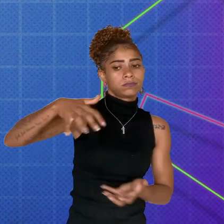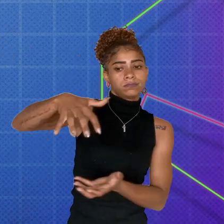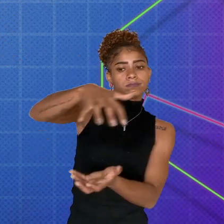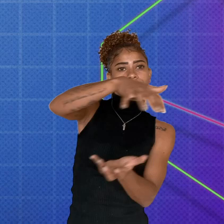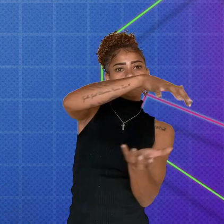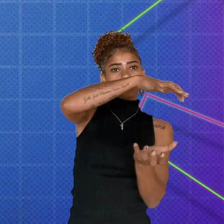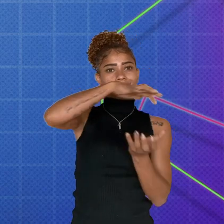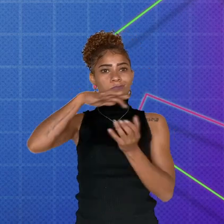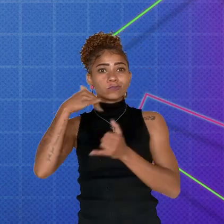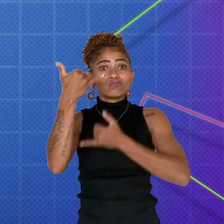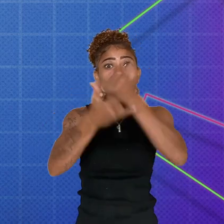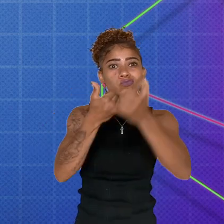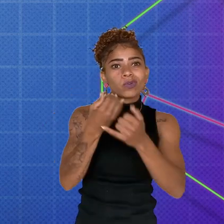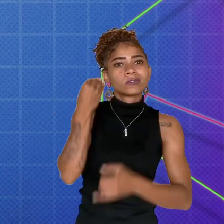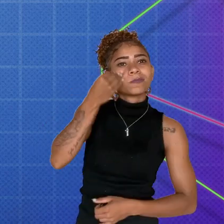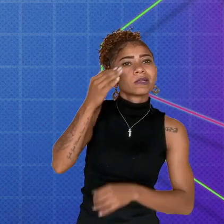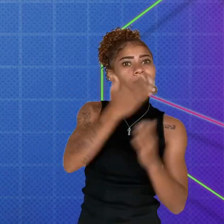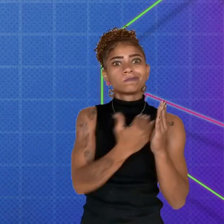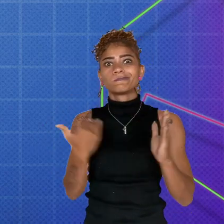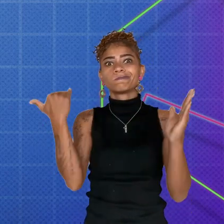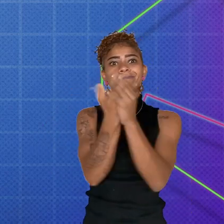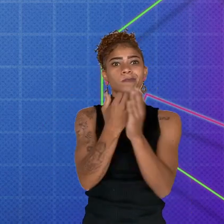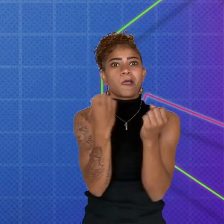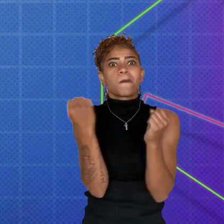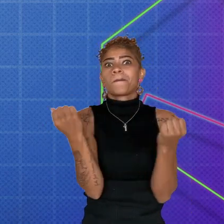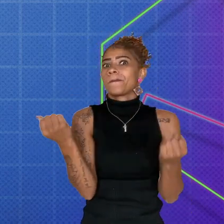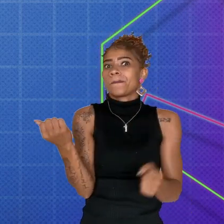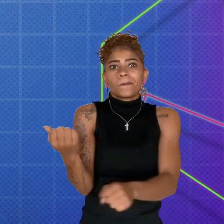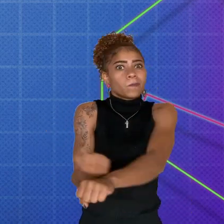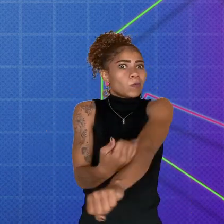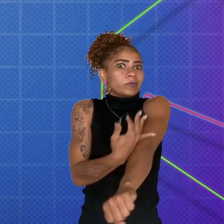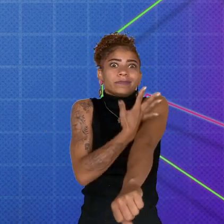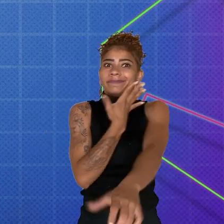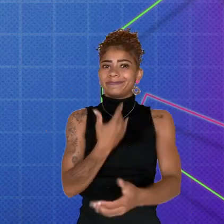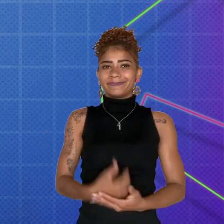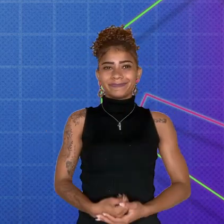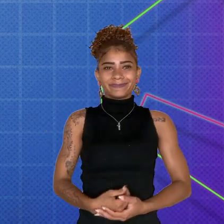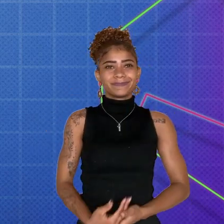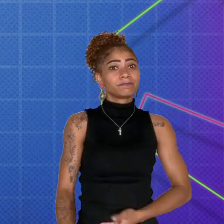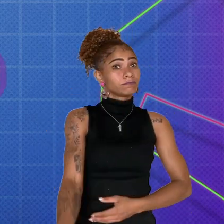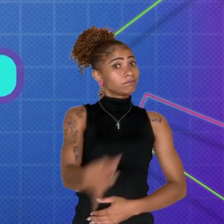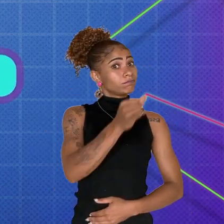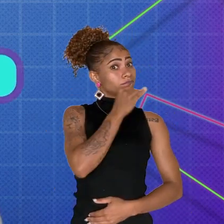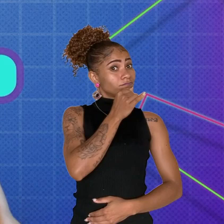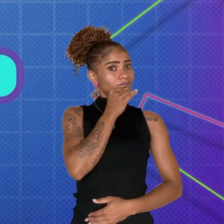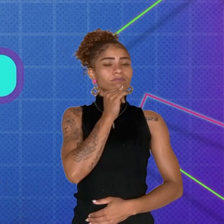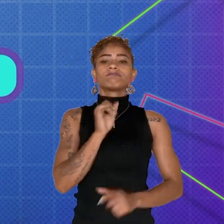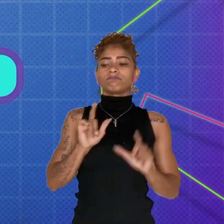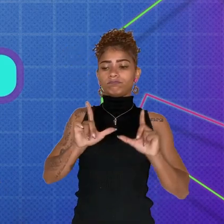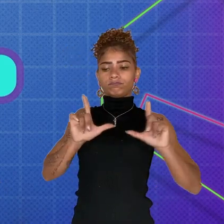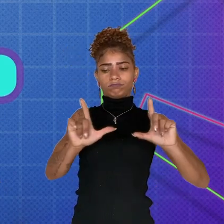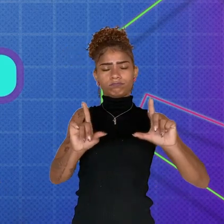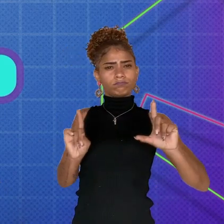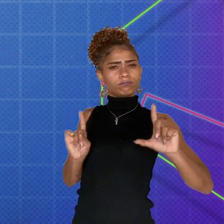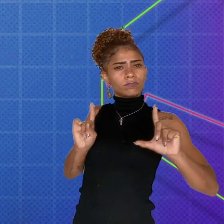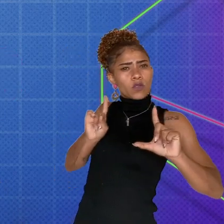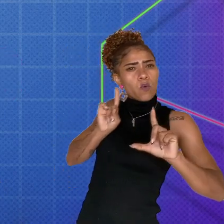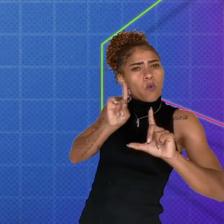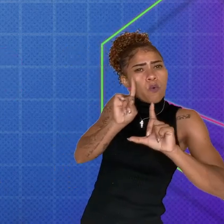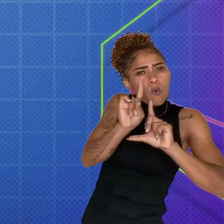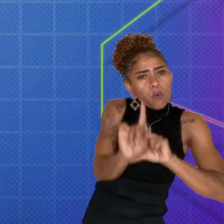do jogo, tornando a experiência ainda mais intensa e memorável. Exemplos de ambientações.